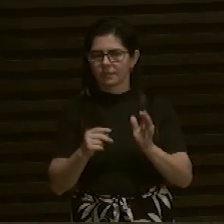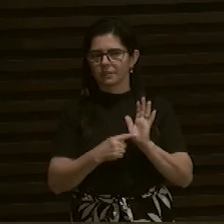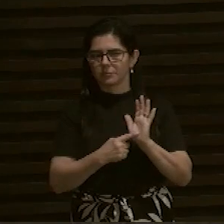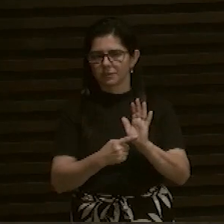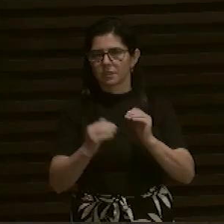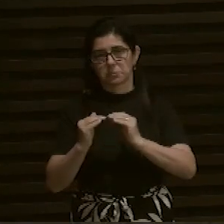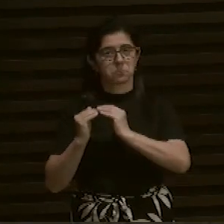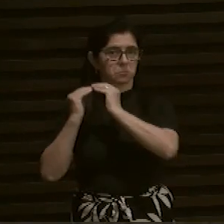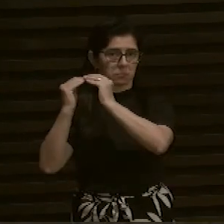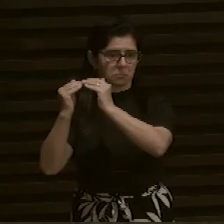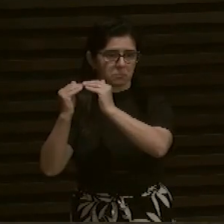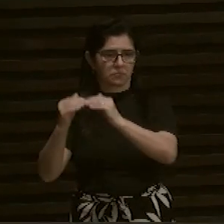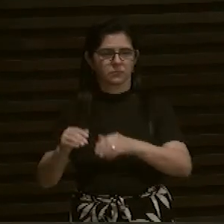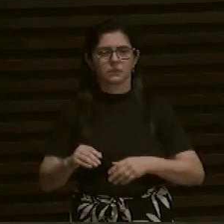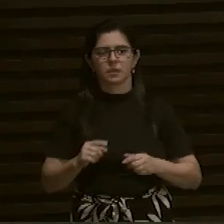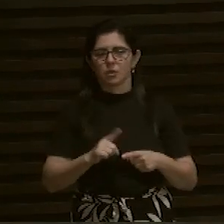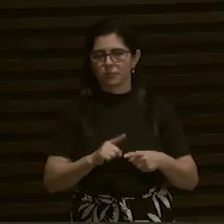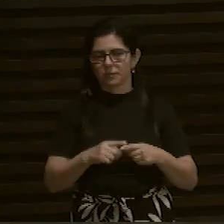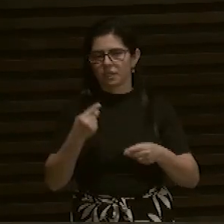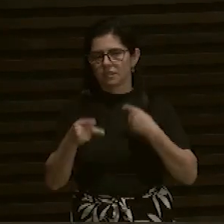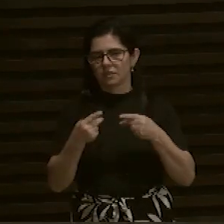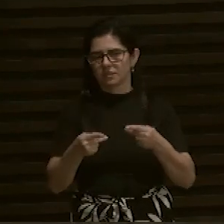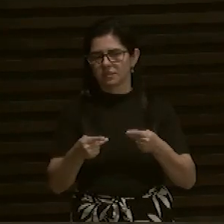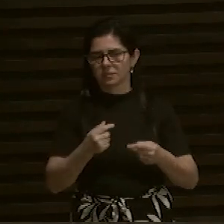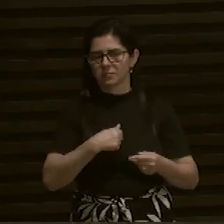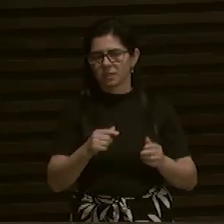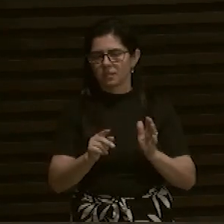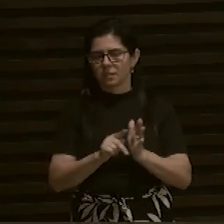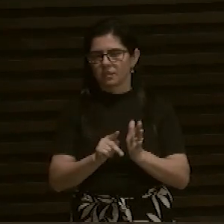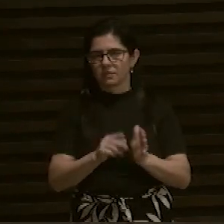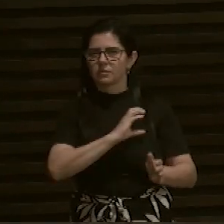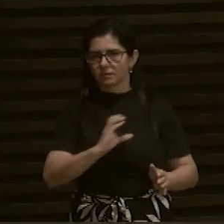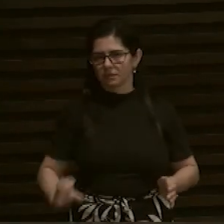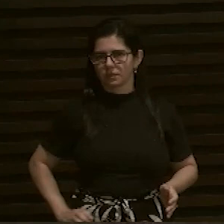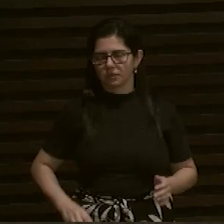aspas, por ser de Cristo. Então, vamos ler aqui 1 Coríntios